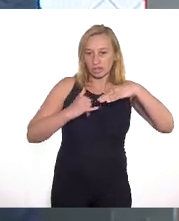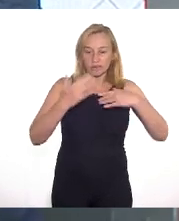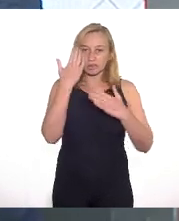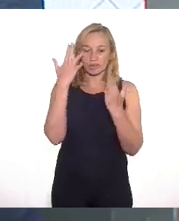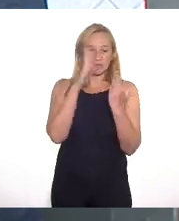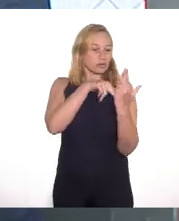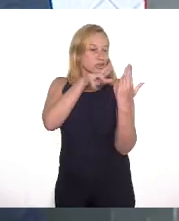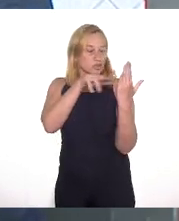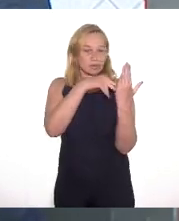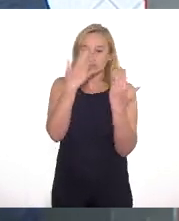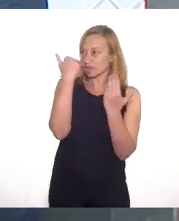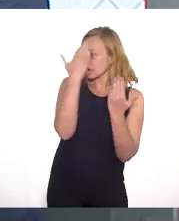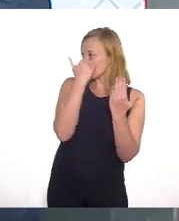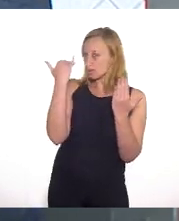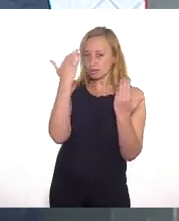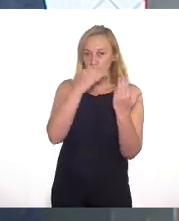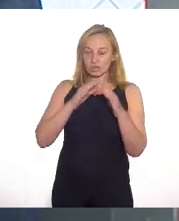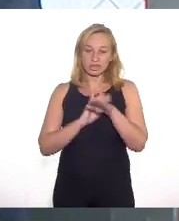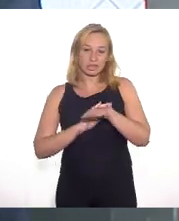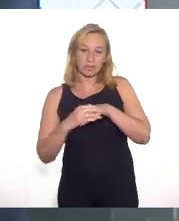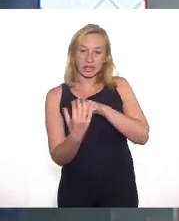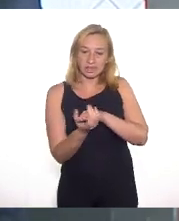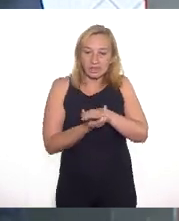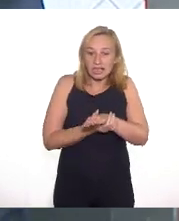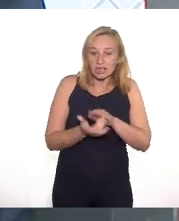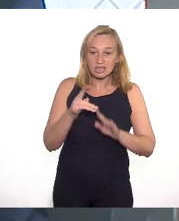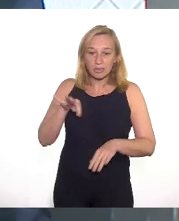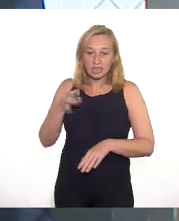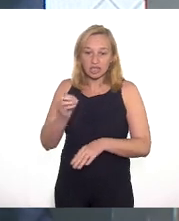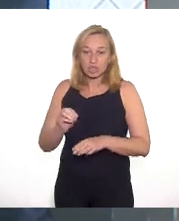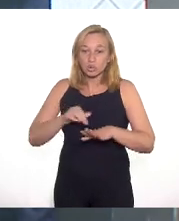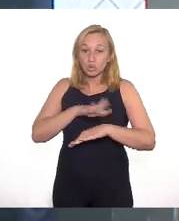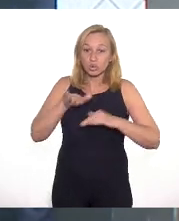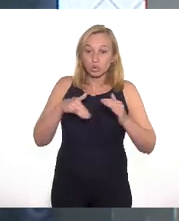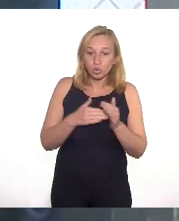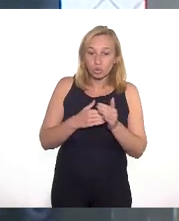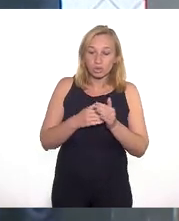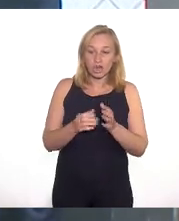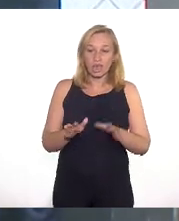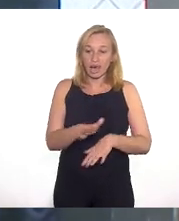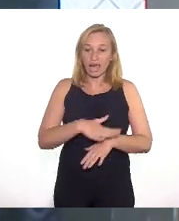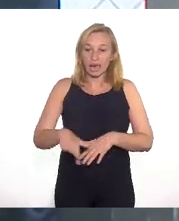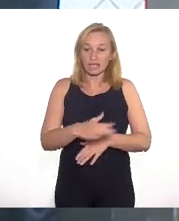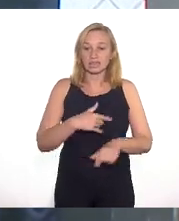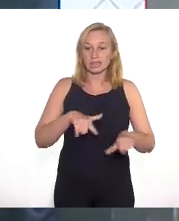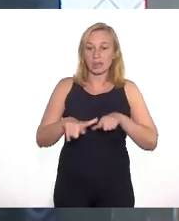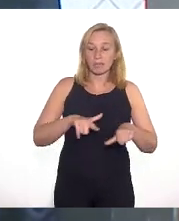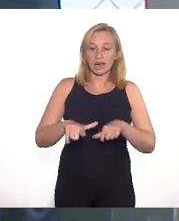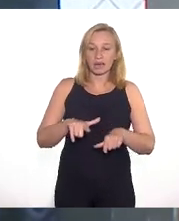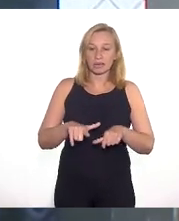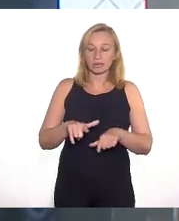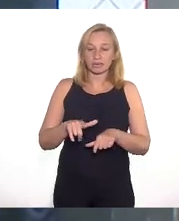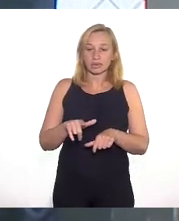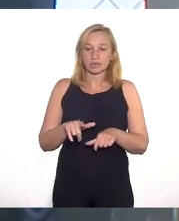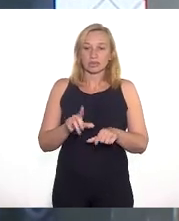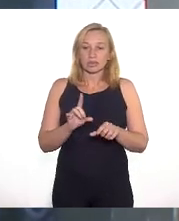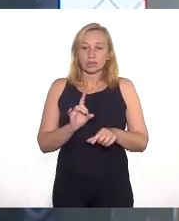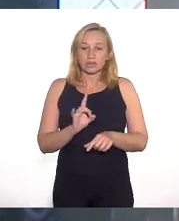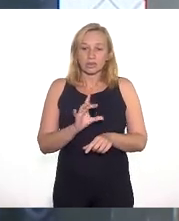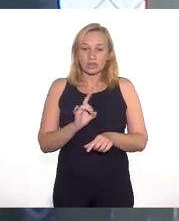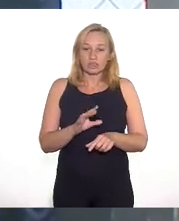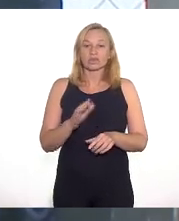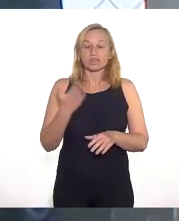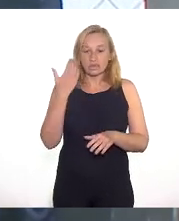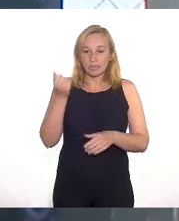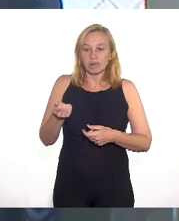maquiadores, artistas plásticos, sapateiros, enfim, toda a gama de empreendedores individuais e de autônomos que a gente sabe que giram a